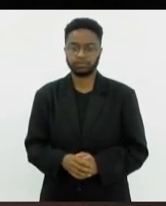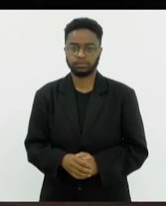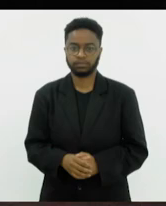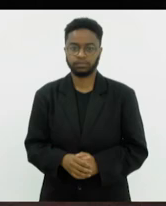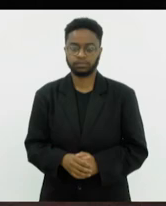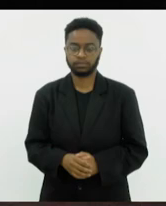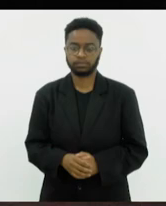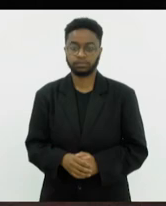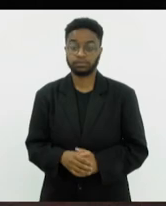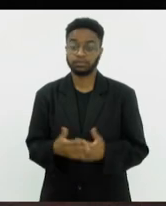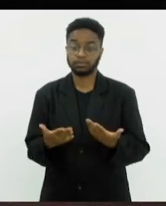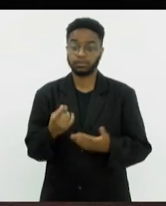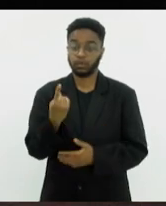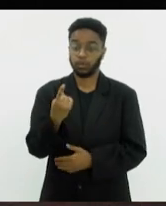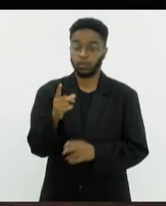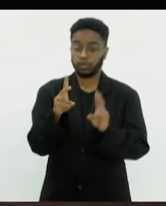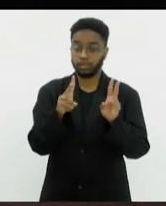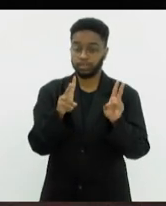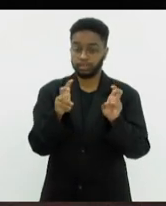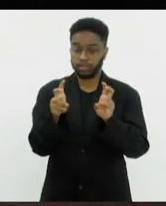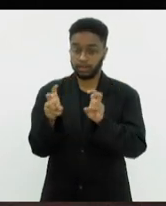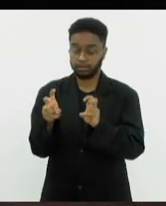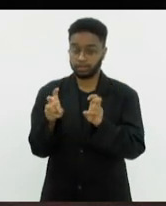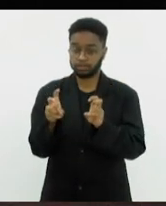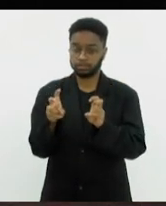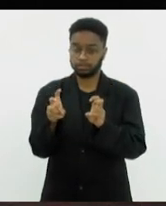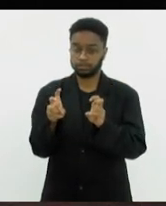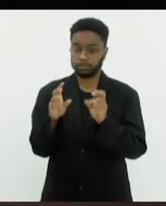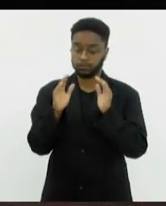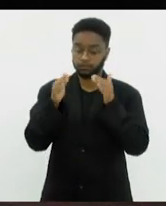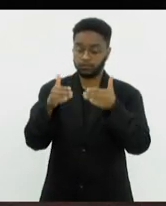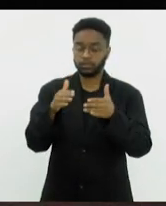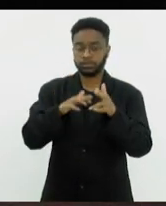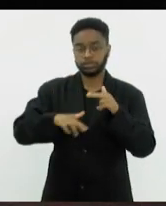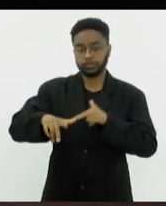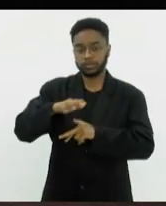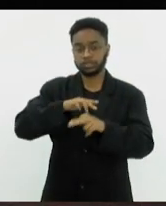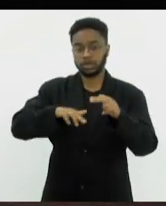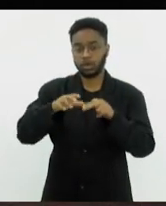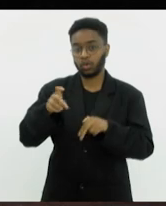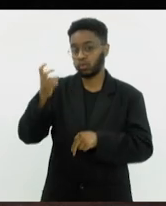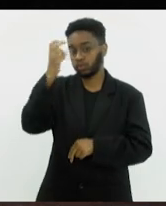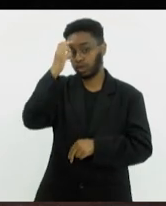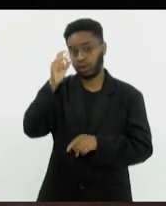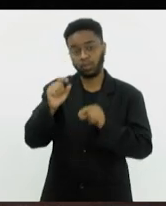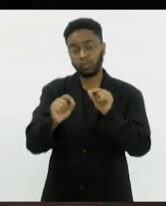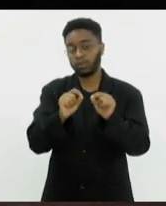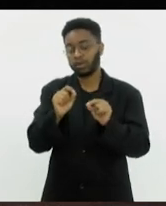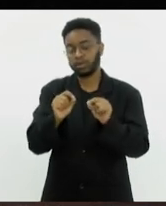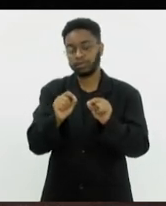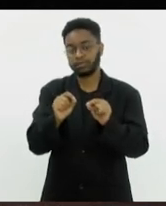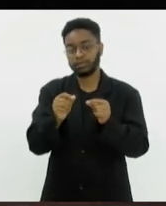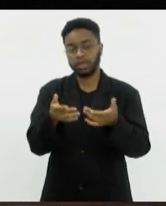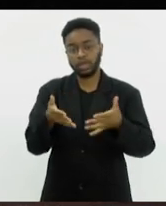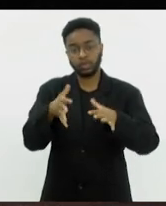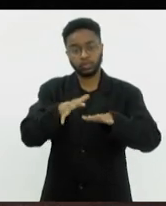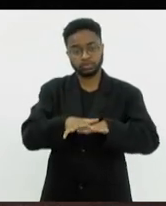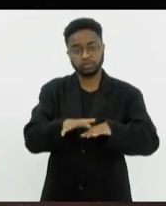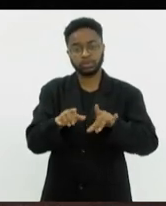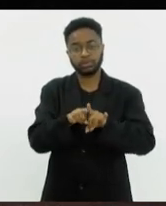questão temática em relação à diversidade cultural é a inclusão e o